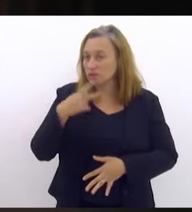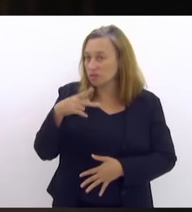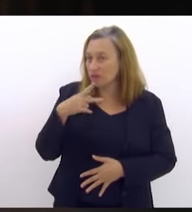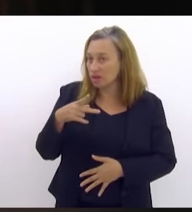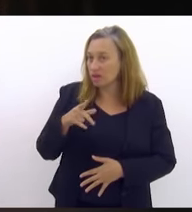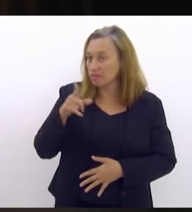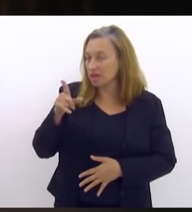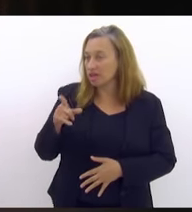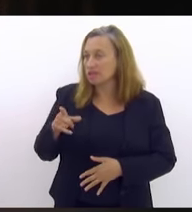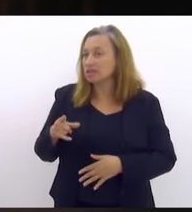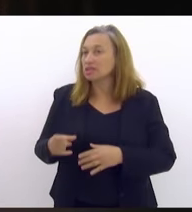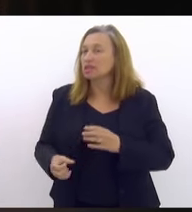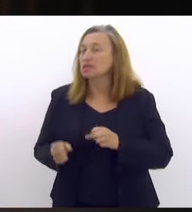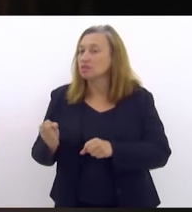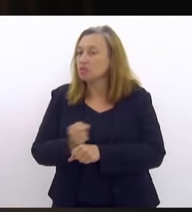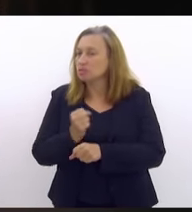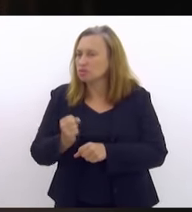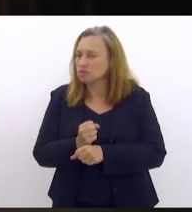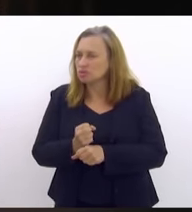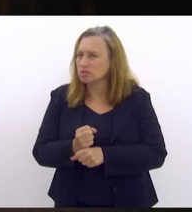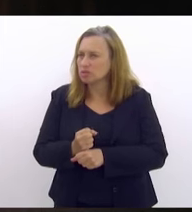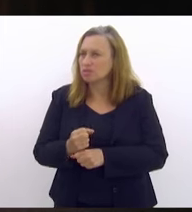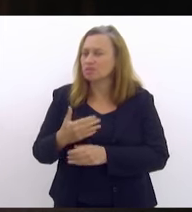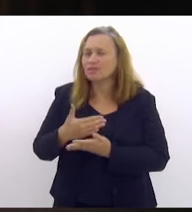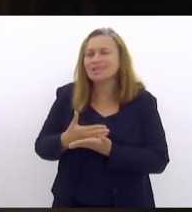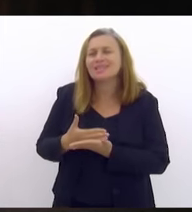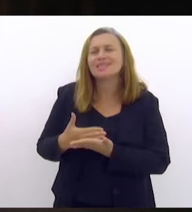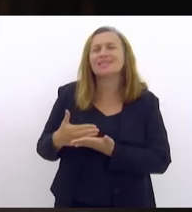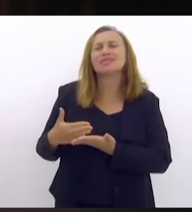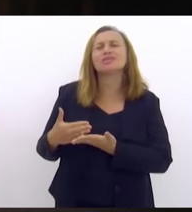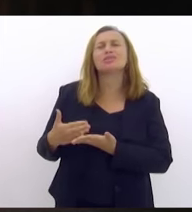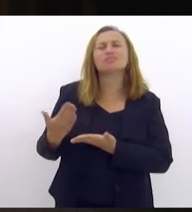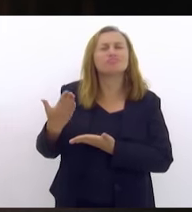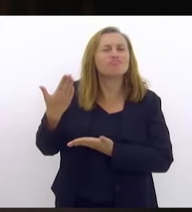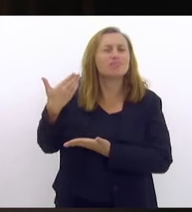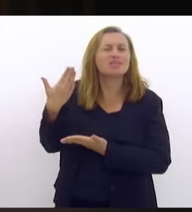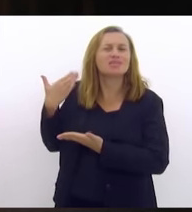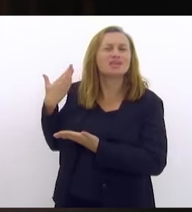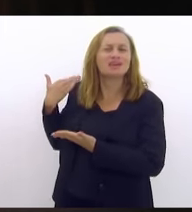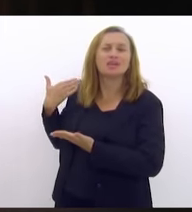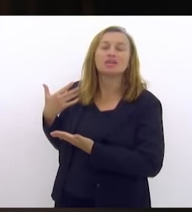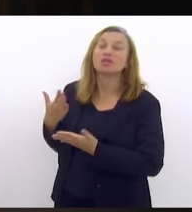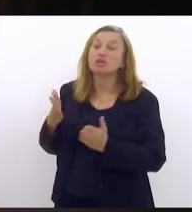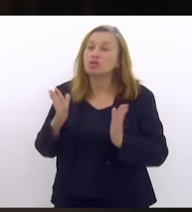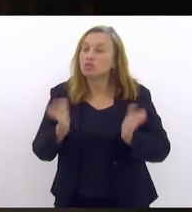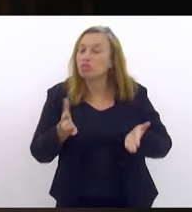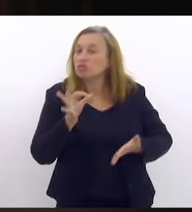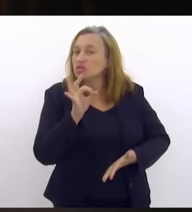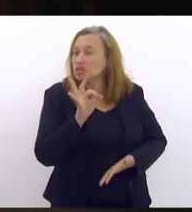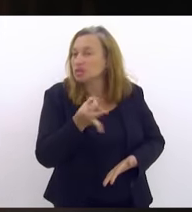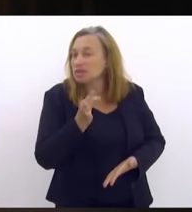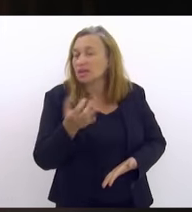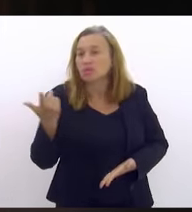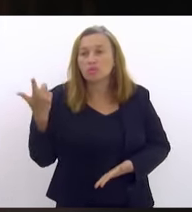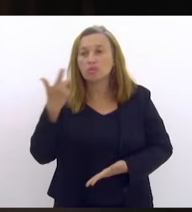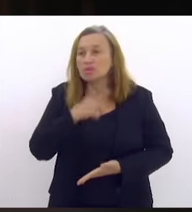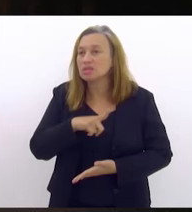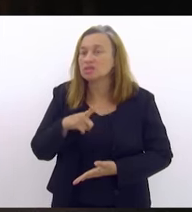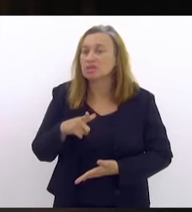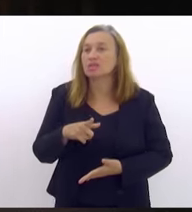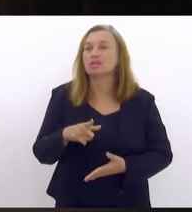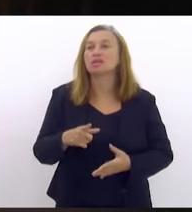ele de construção, estava lá no começo, lá atrás, né? E hoje, de fato, nós conseguimos montar